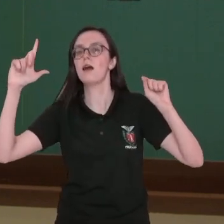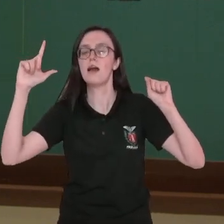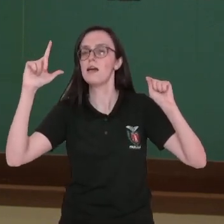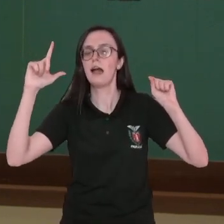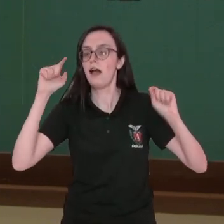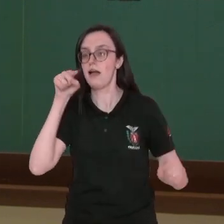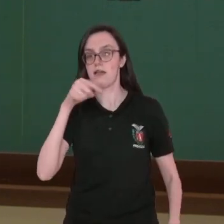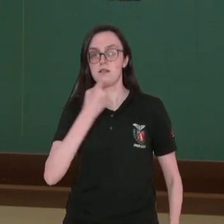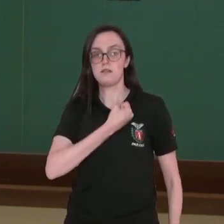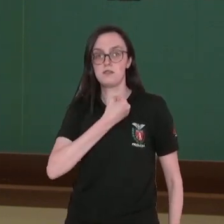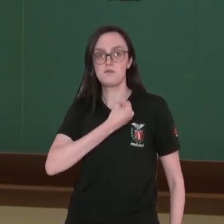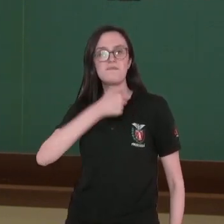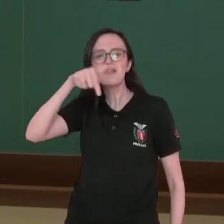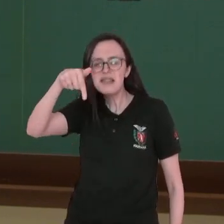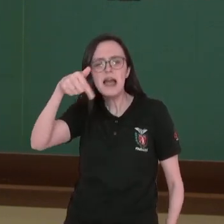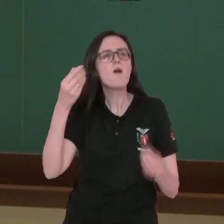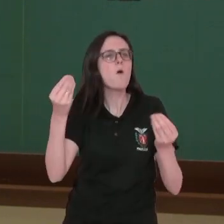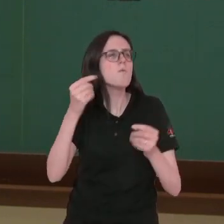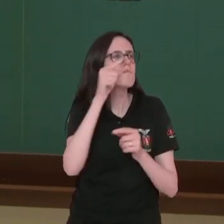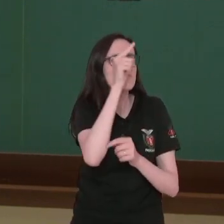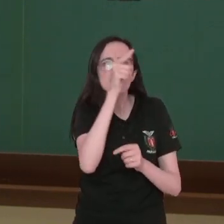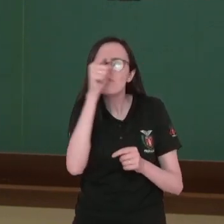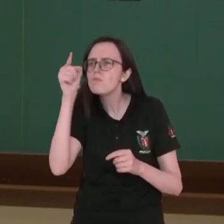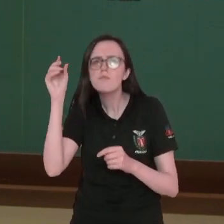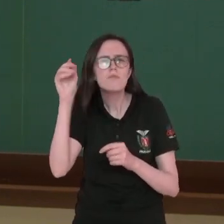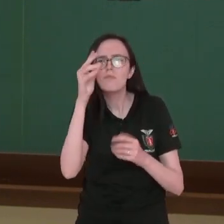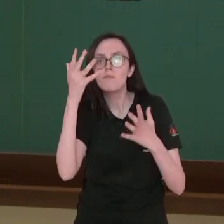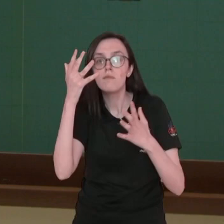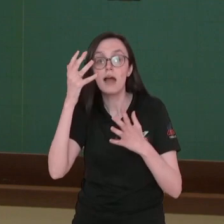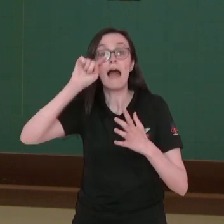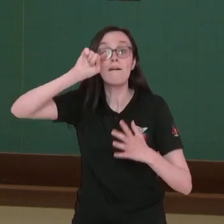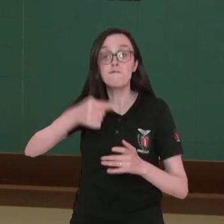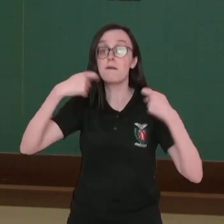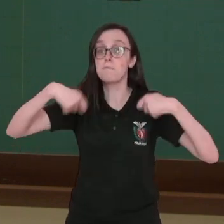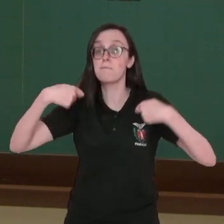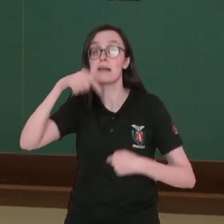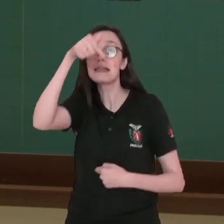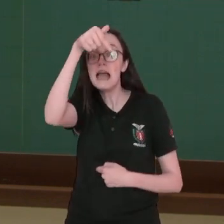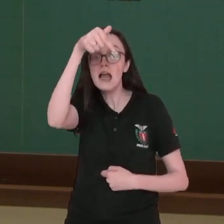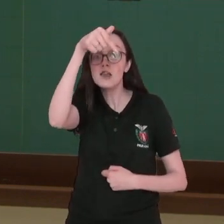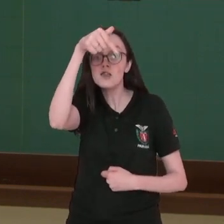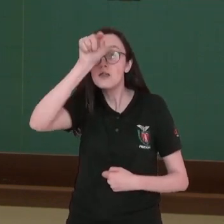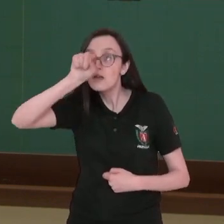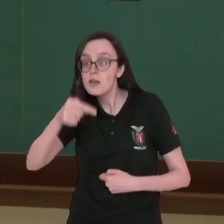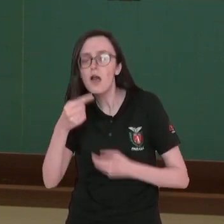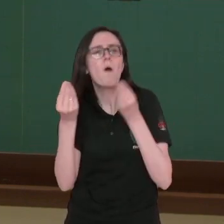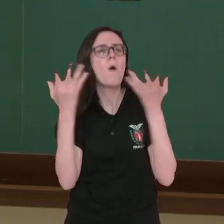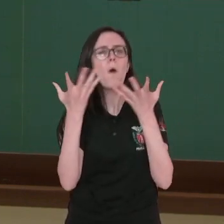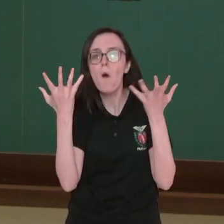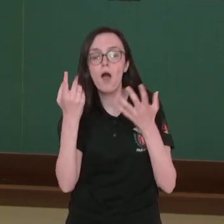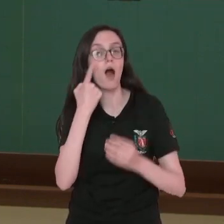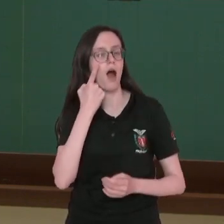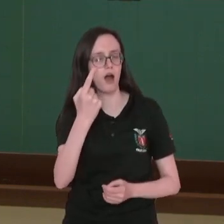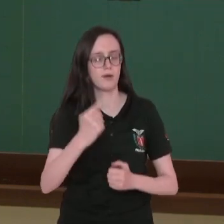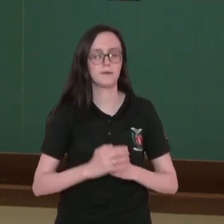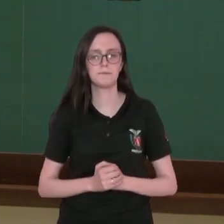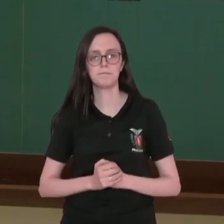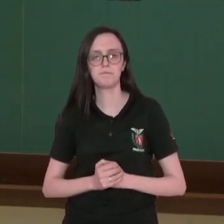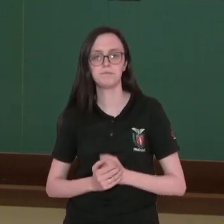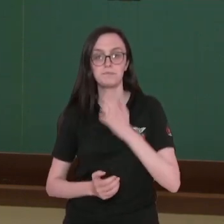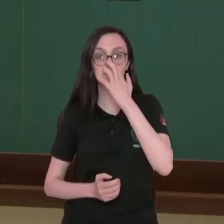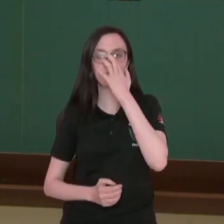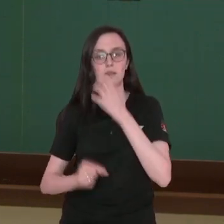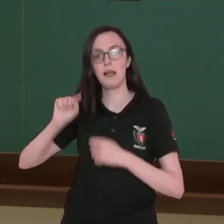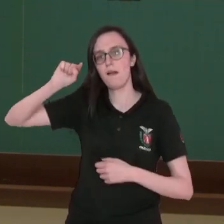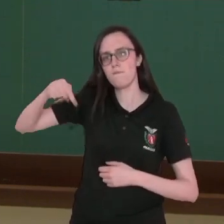7, eu vou ter que chegar com essa vírgula antes do 7. Como é que funciona isso? Olha só, a vírgula